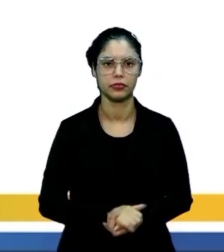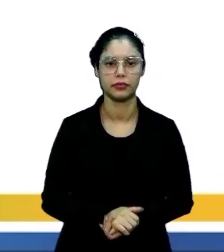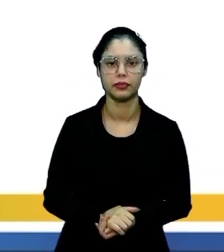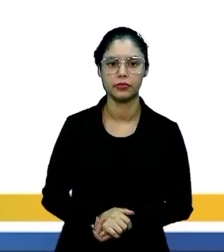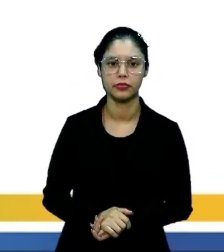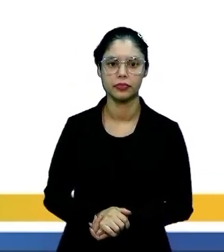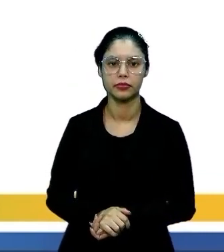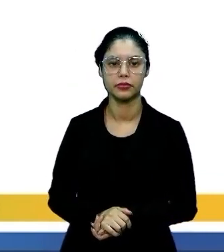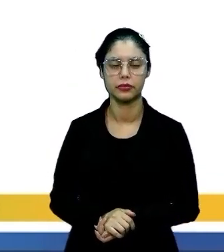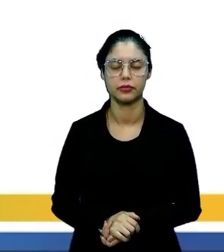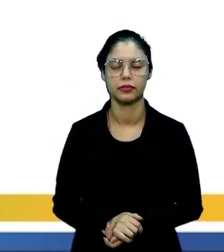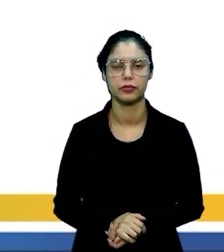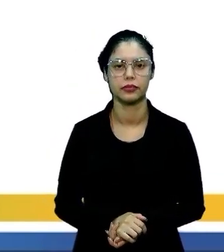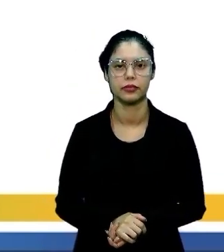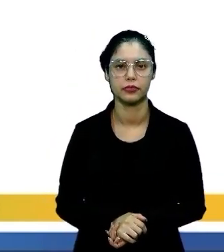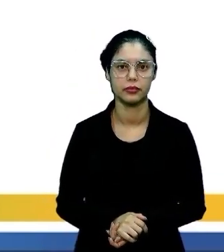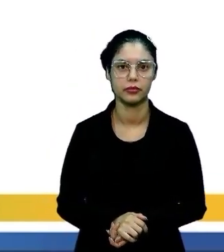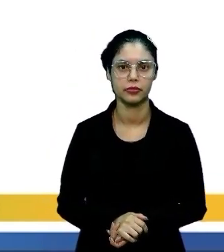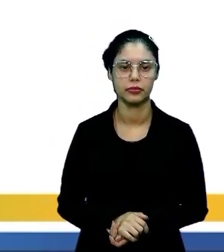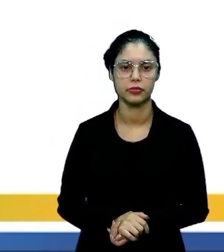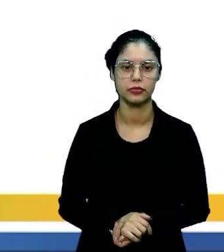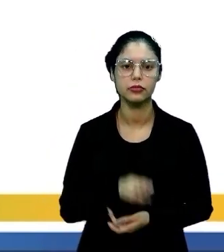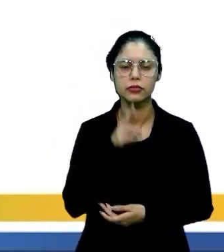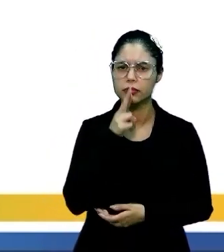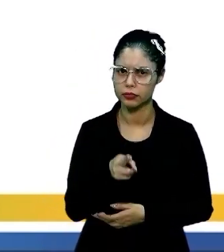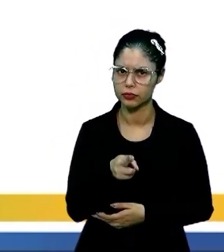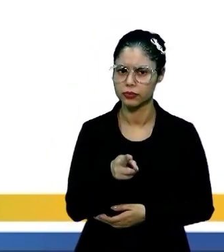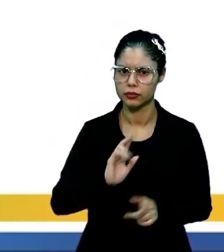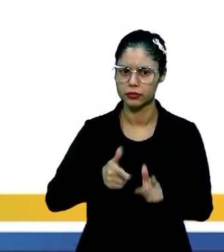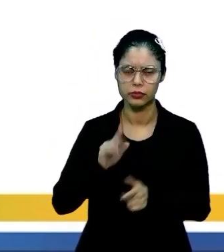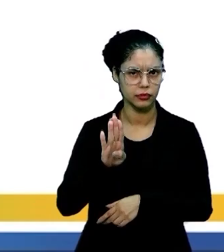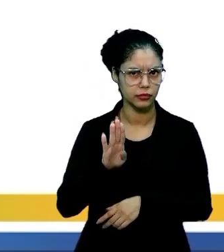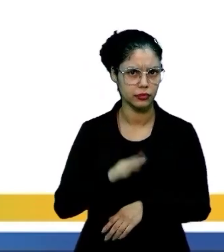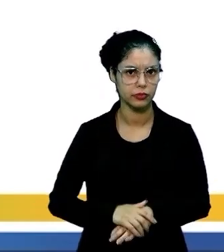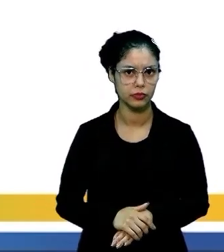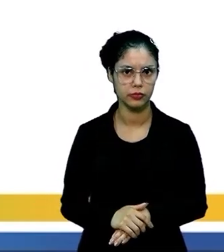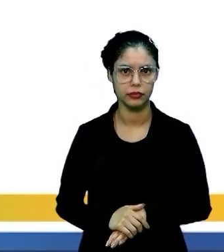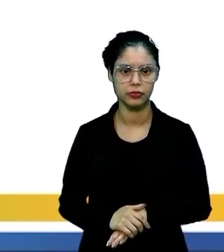estranho. Seria essa a nossa alternativa?